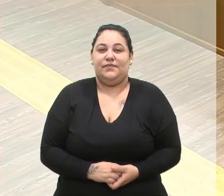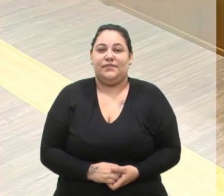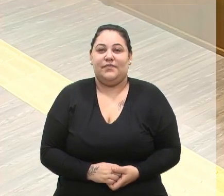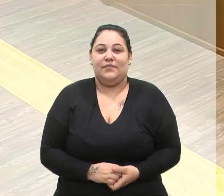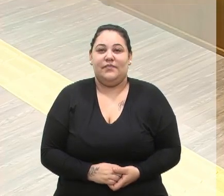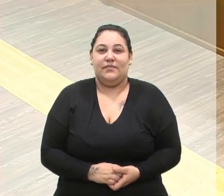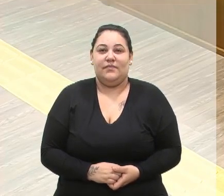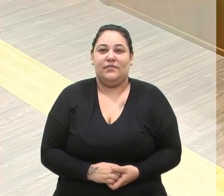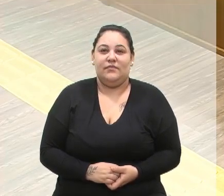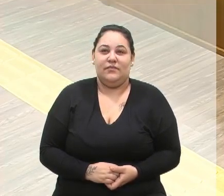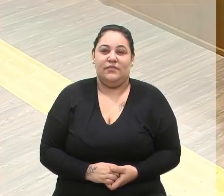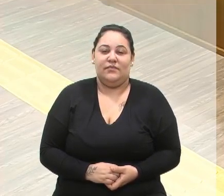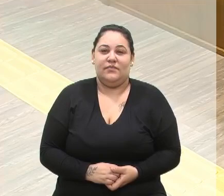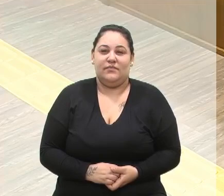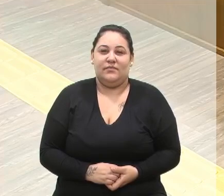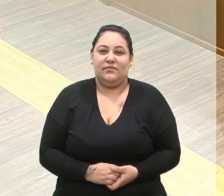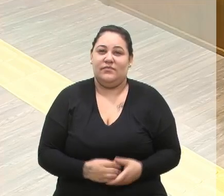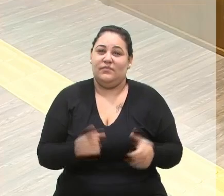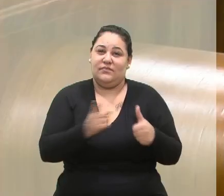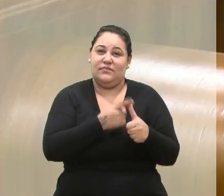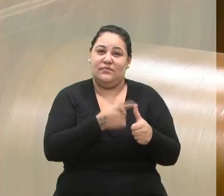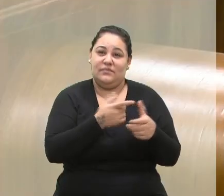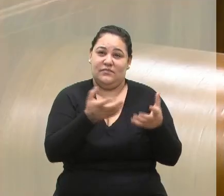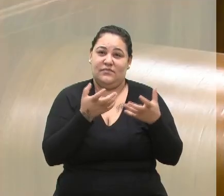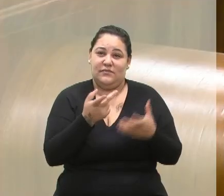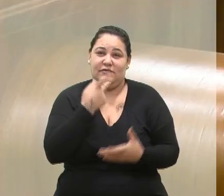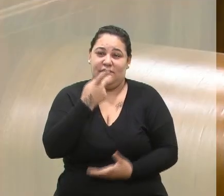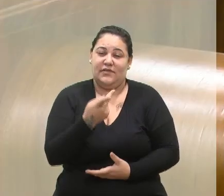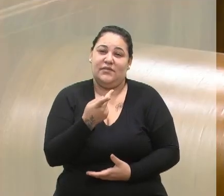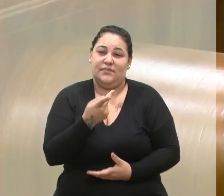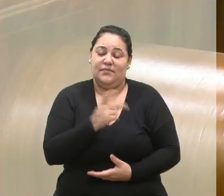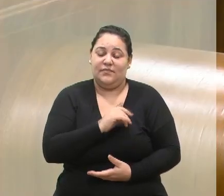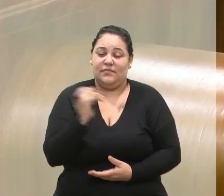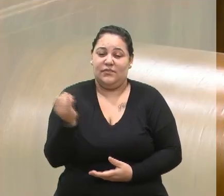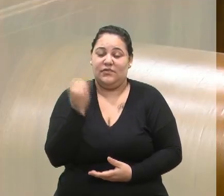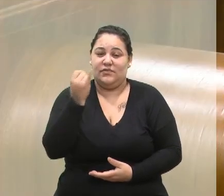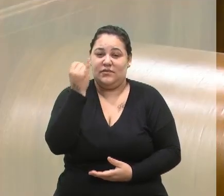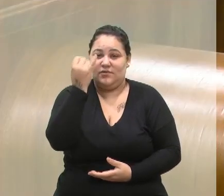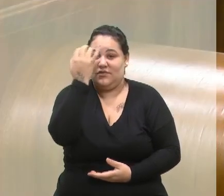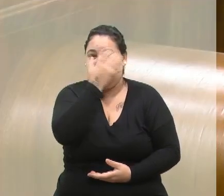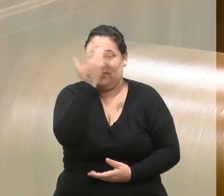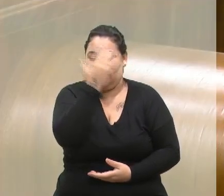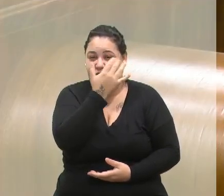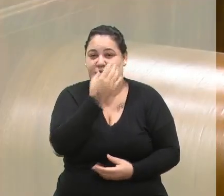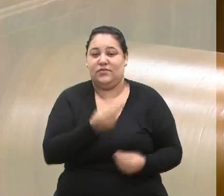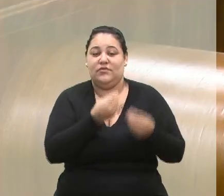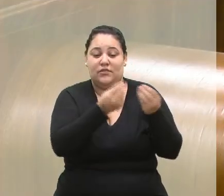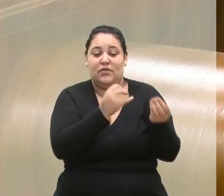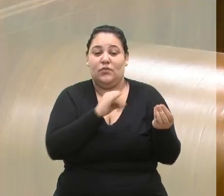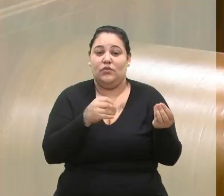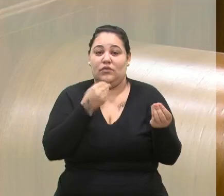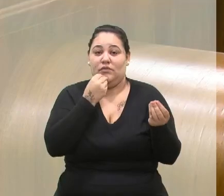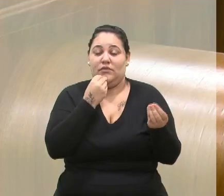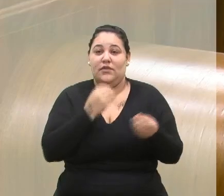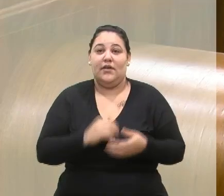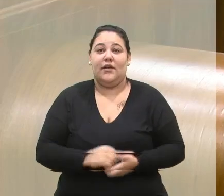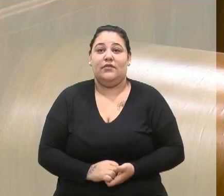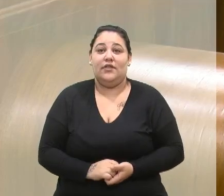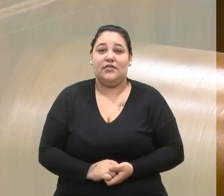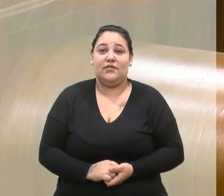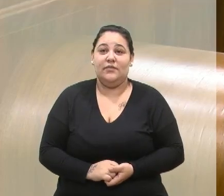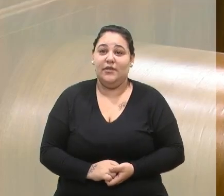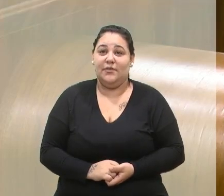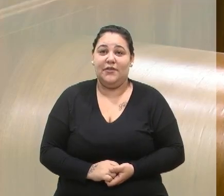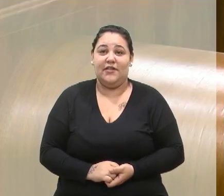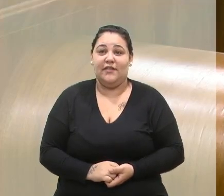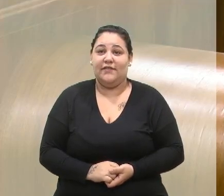viabilidade do prefeito Adiló de proporcionar esse momento, onde temos hoje